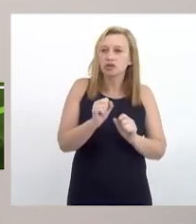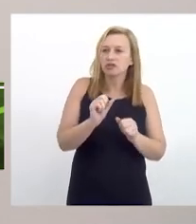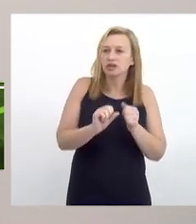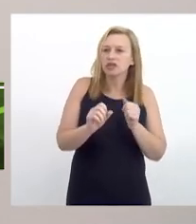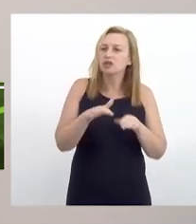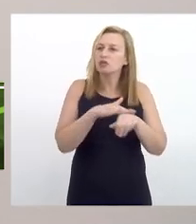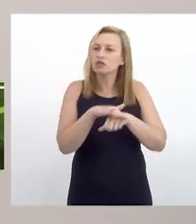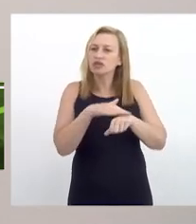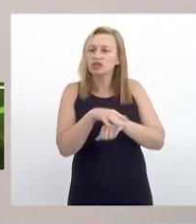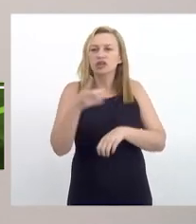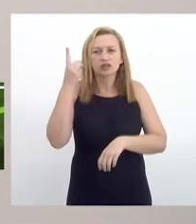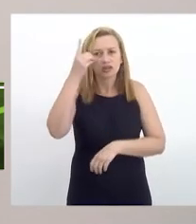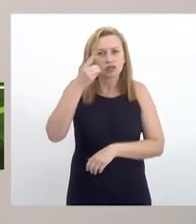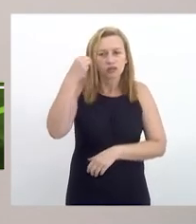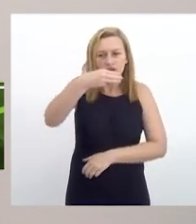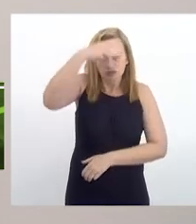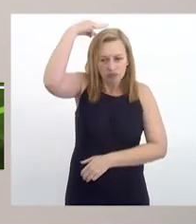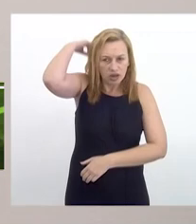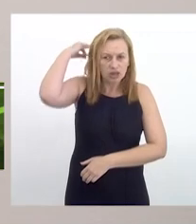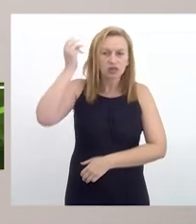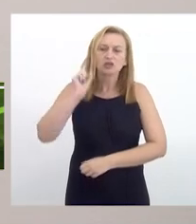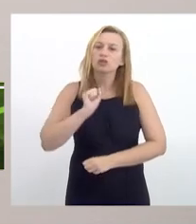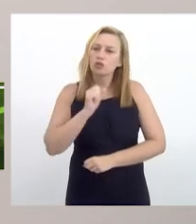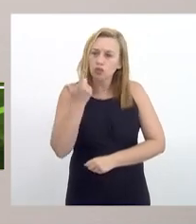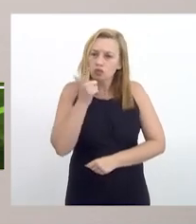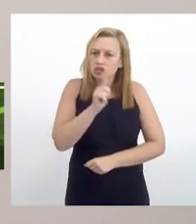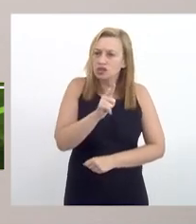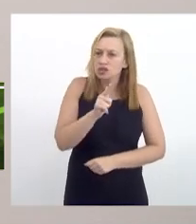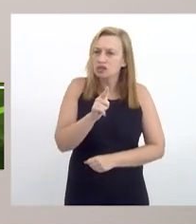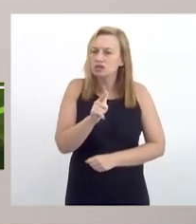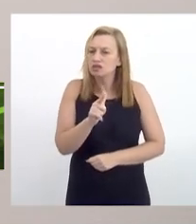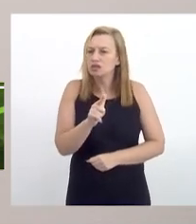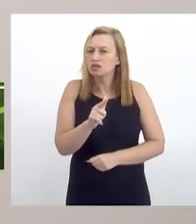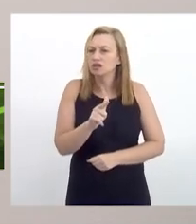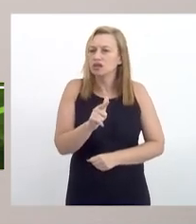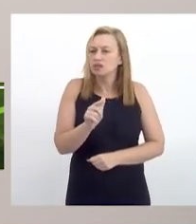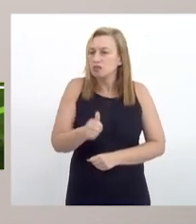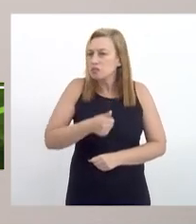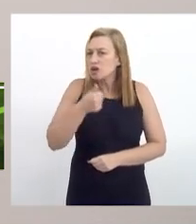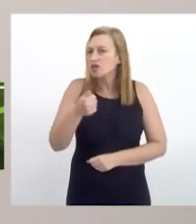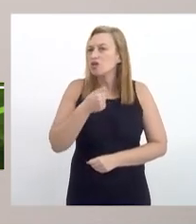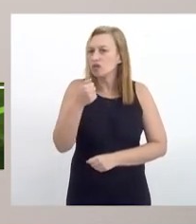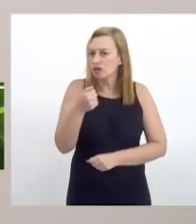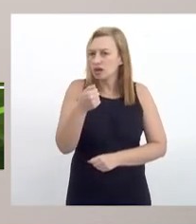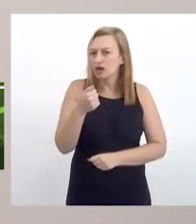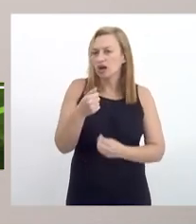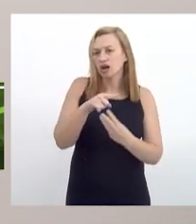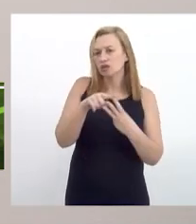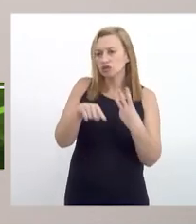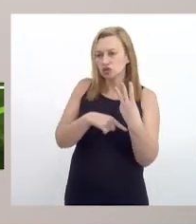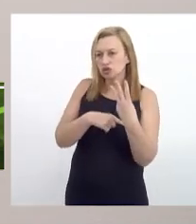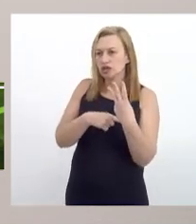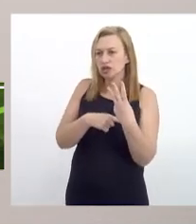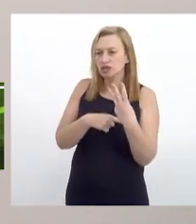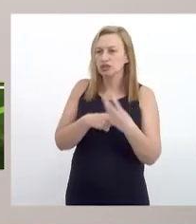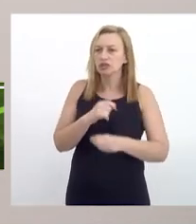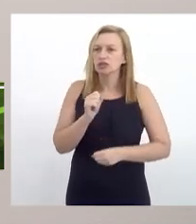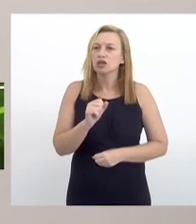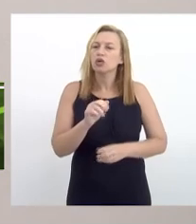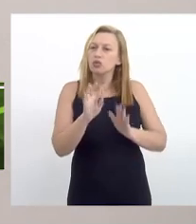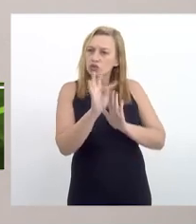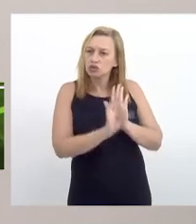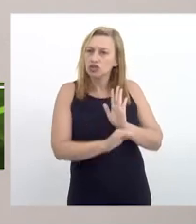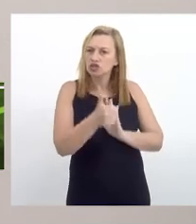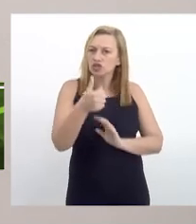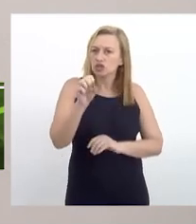Márcio de uma maneira que a gente consiga fazer a convergência dos três lados o texto de vocês propõe 18